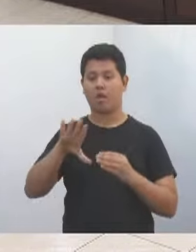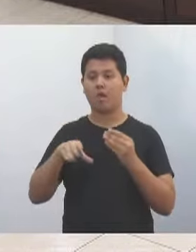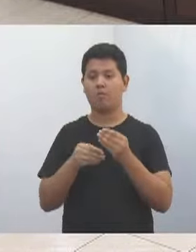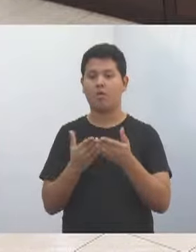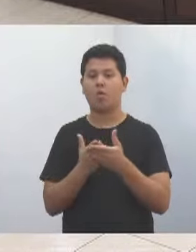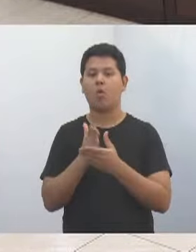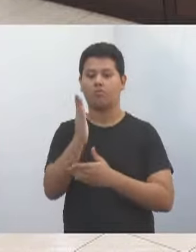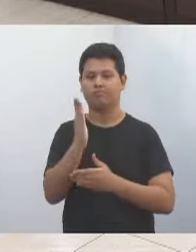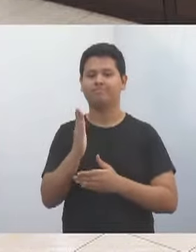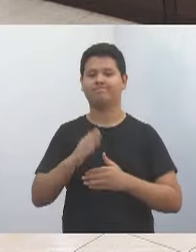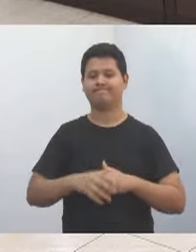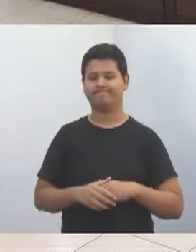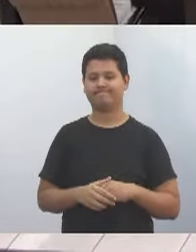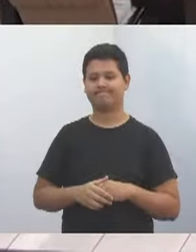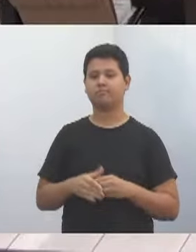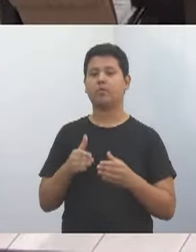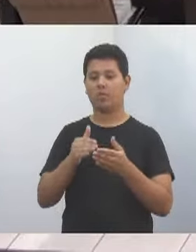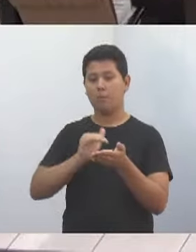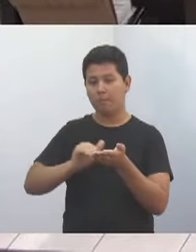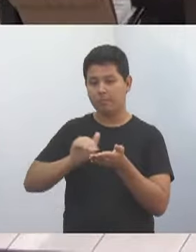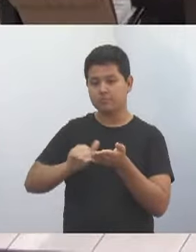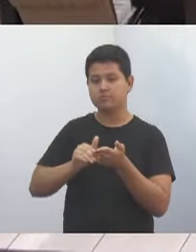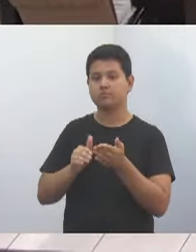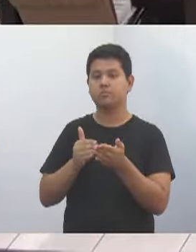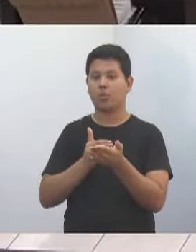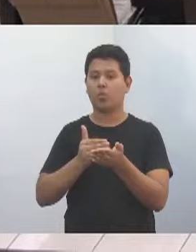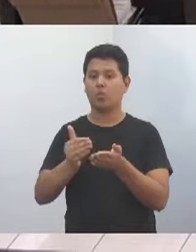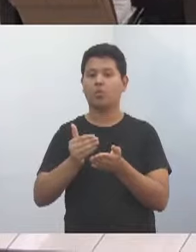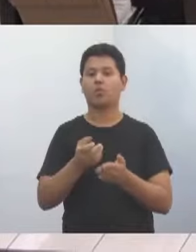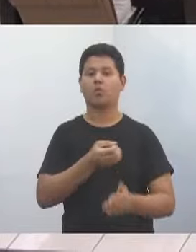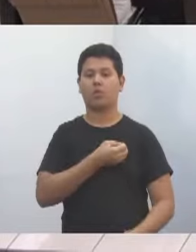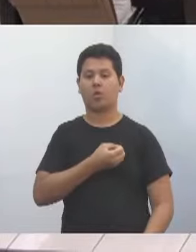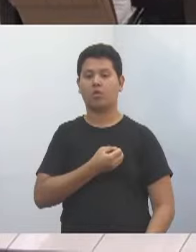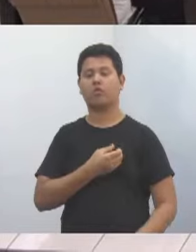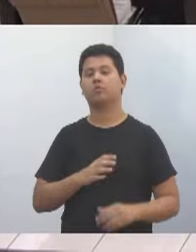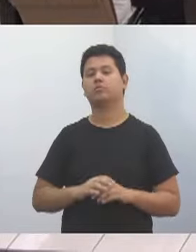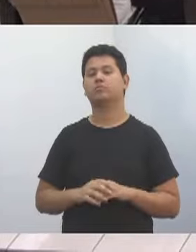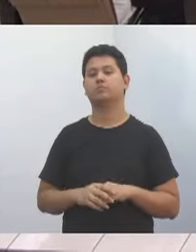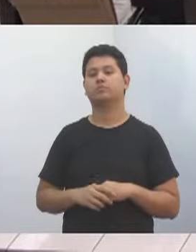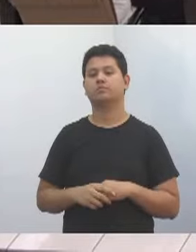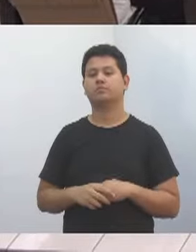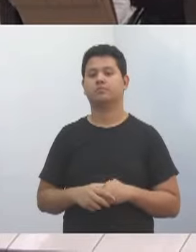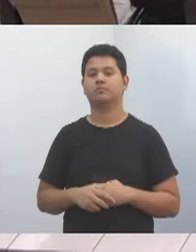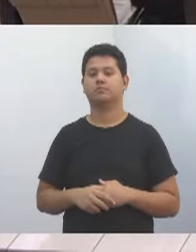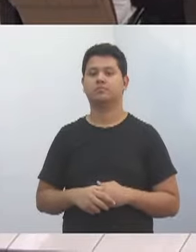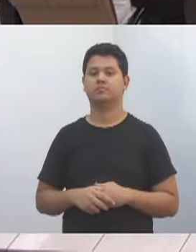aprovada. Agora peço ao primeiro secretário que proceda à votação nominal do projeto na forma regimental.